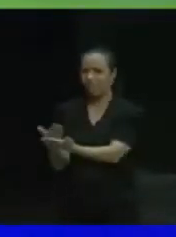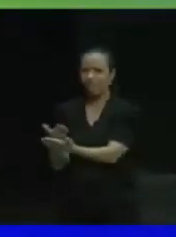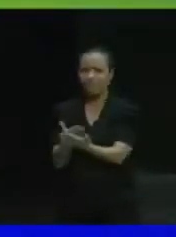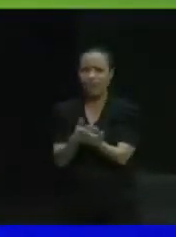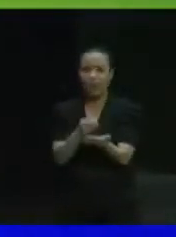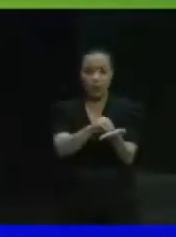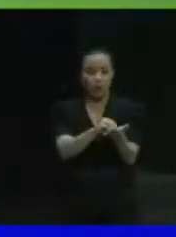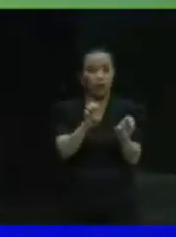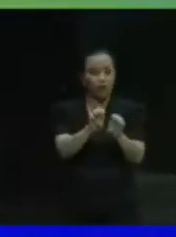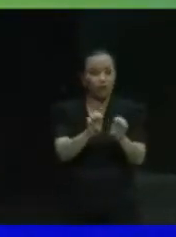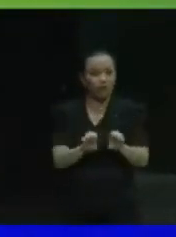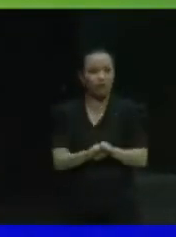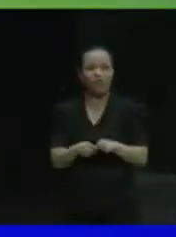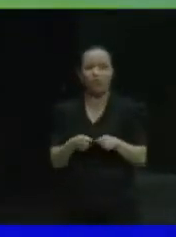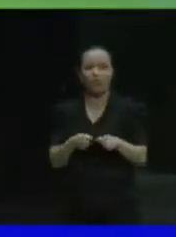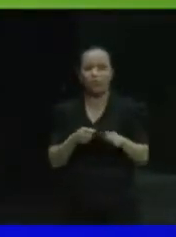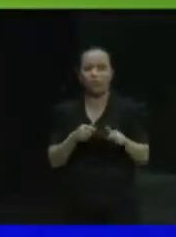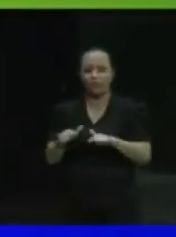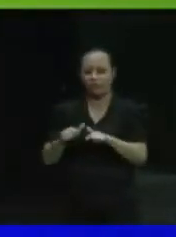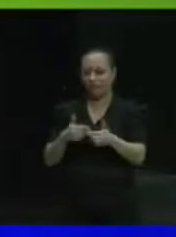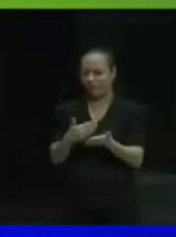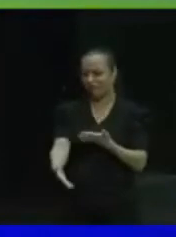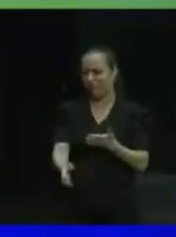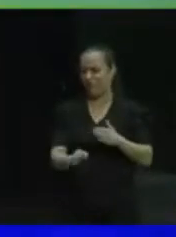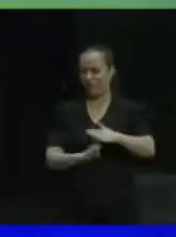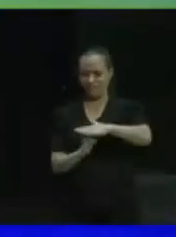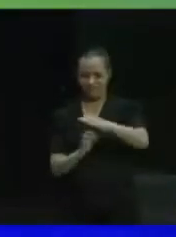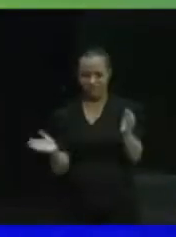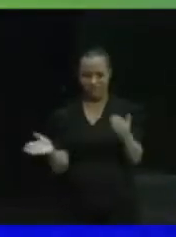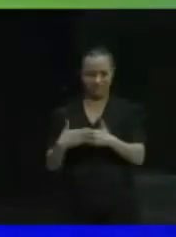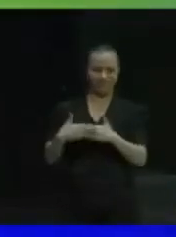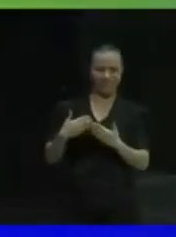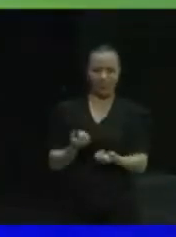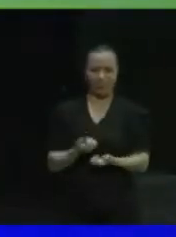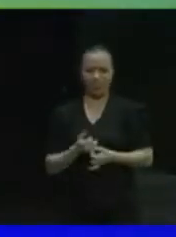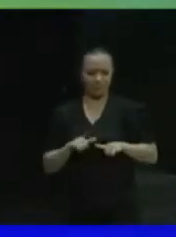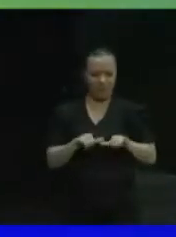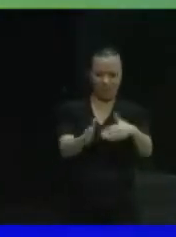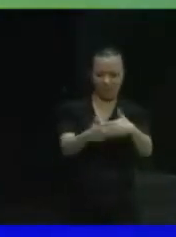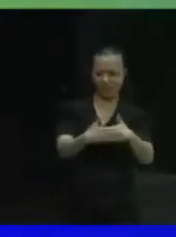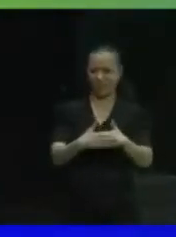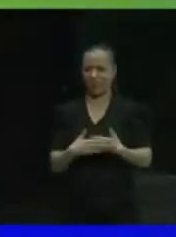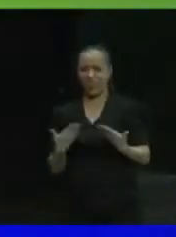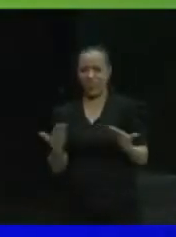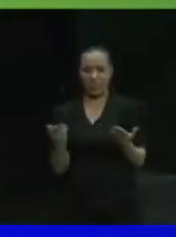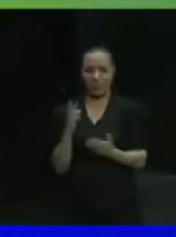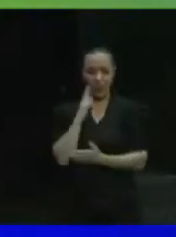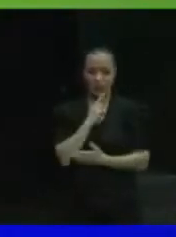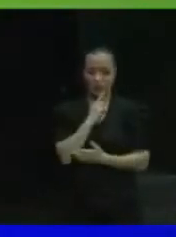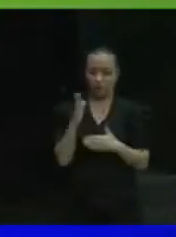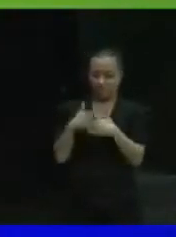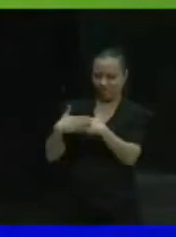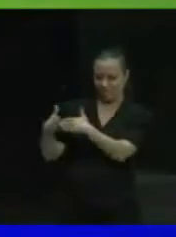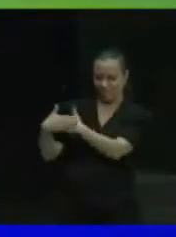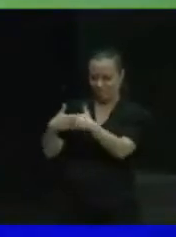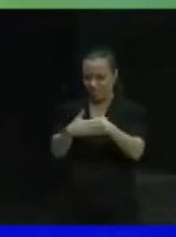estrutura, empregos e negócios sendo perdidos, mercados, padarias e restaurantes de portas